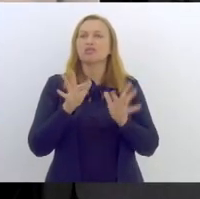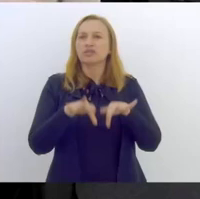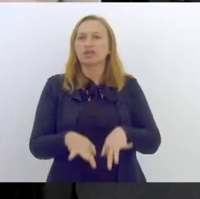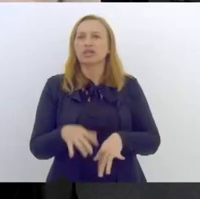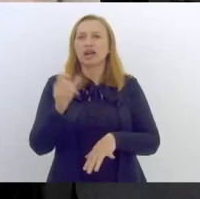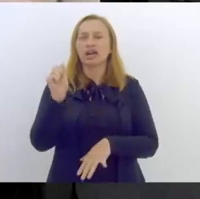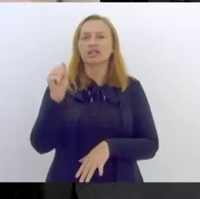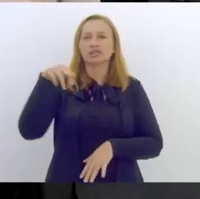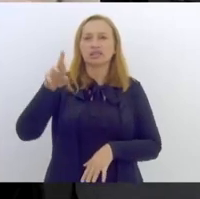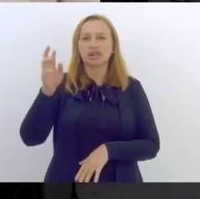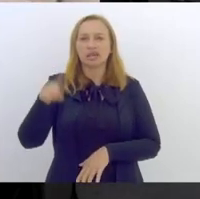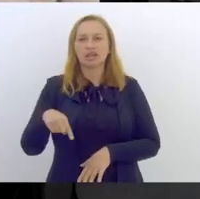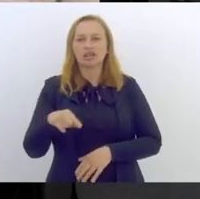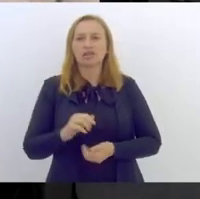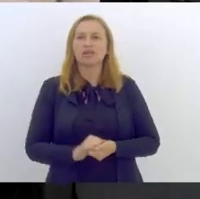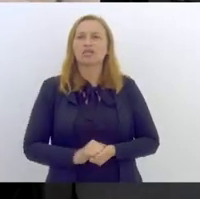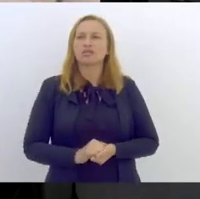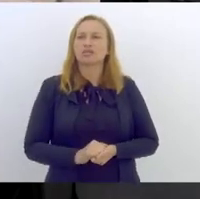André